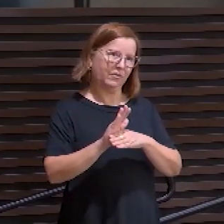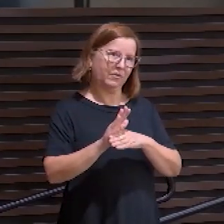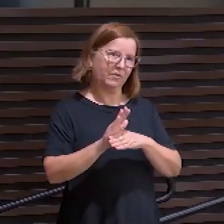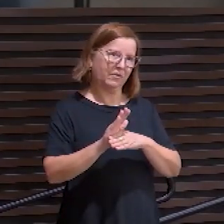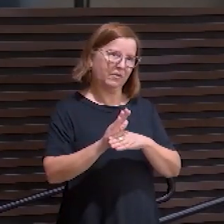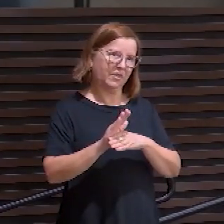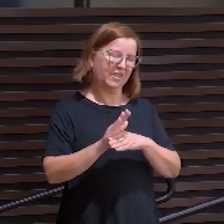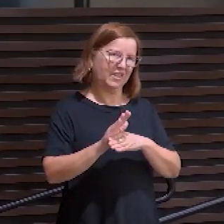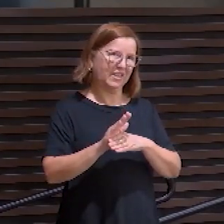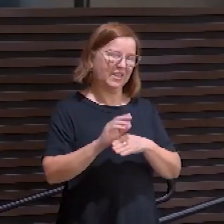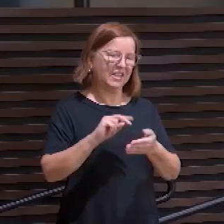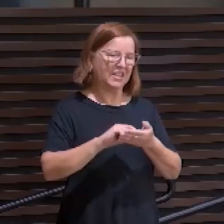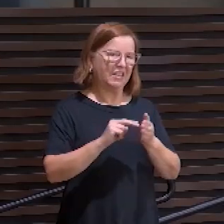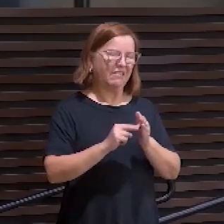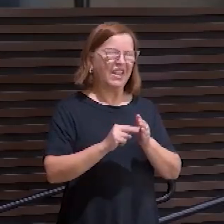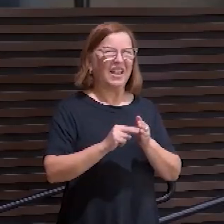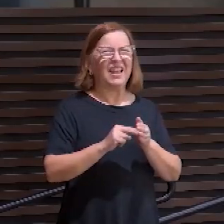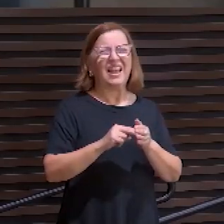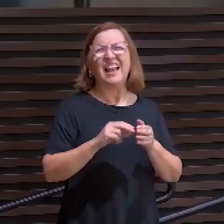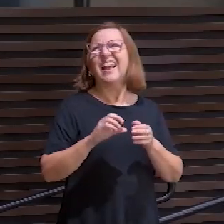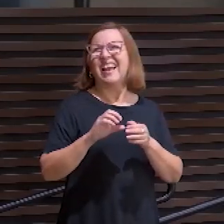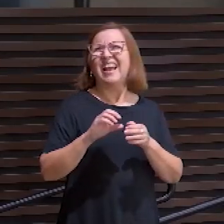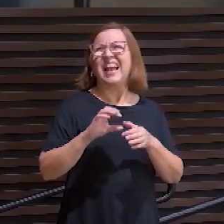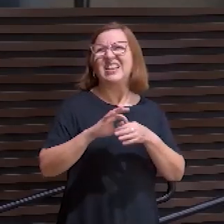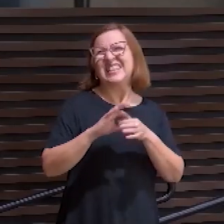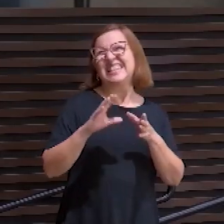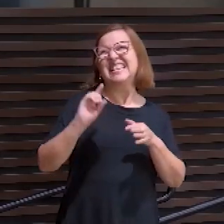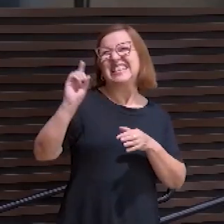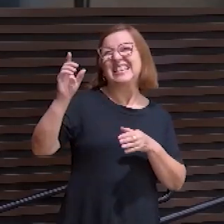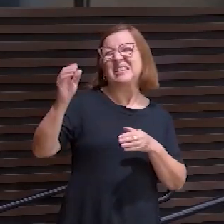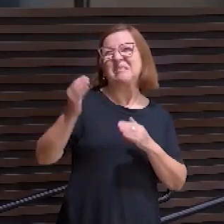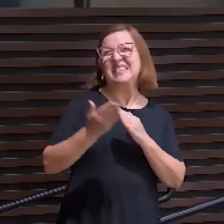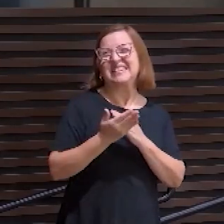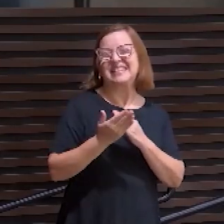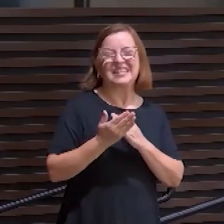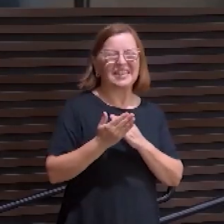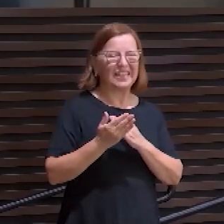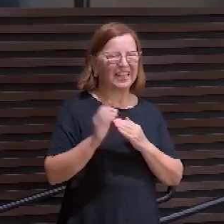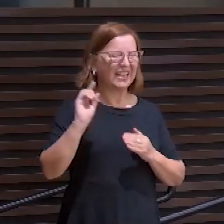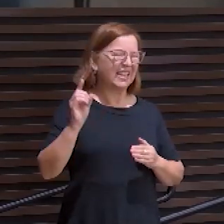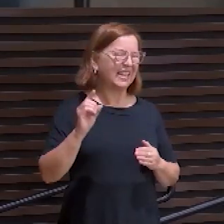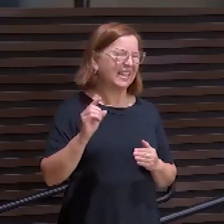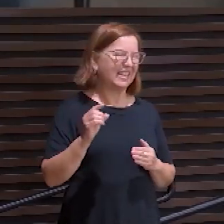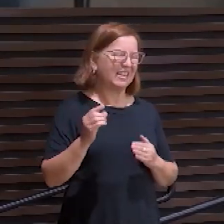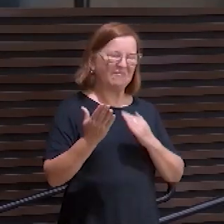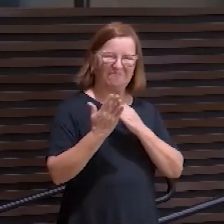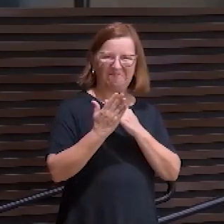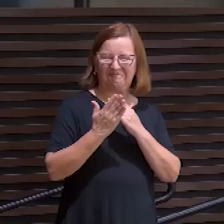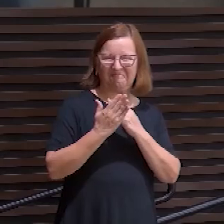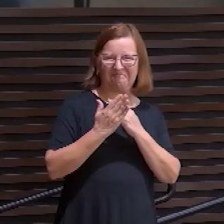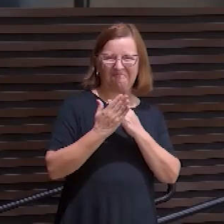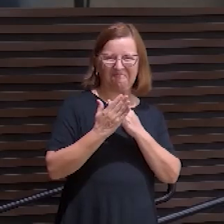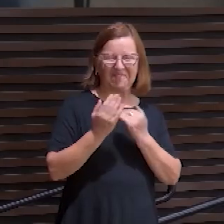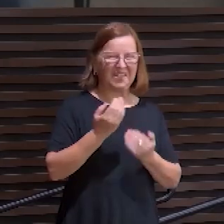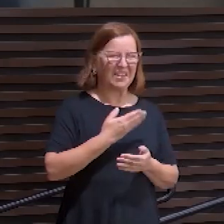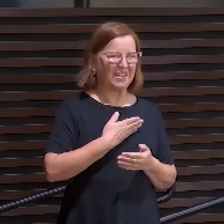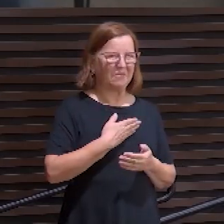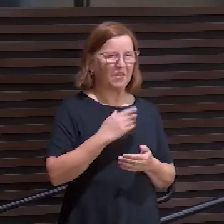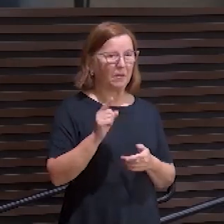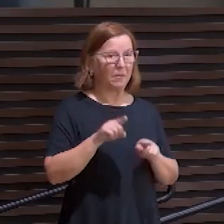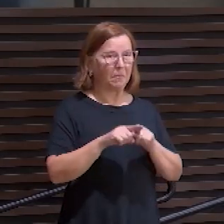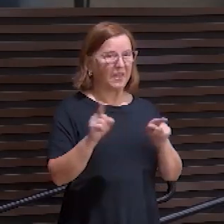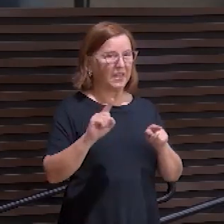para Deus. Ele é meu coadjuvante. Ele é meu parceiro, mas não